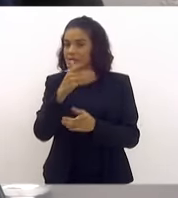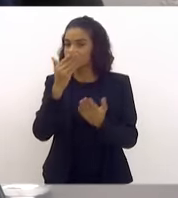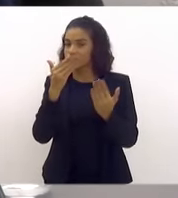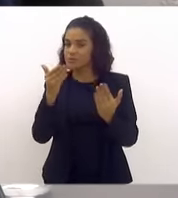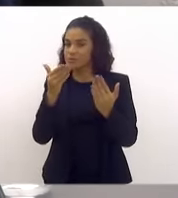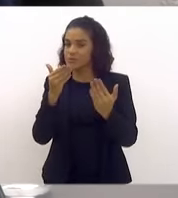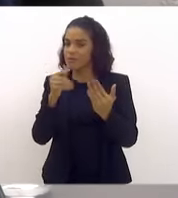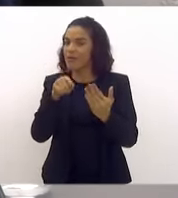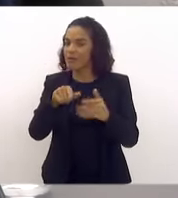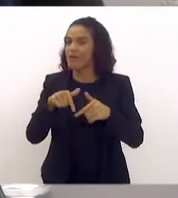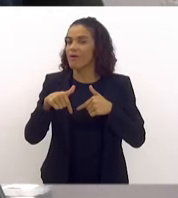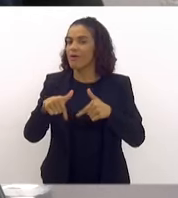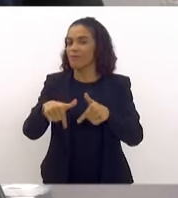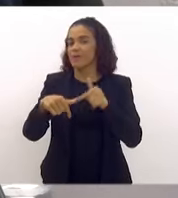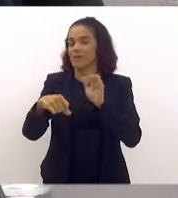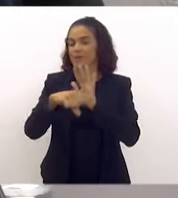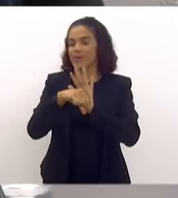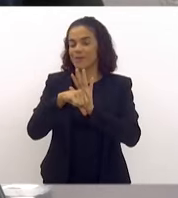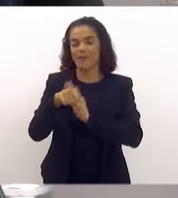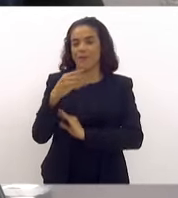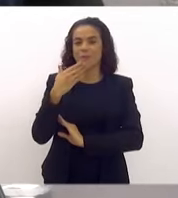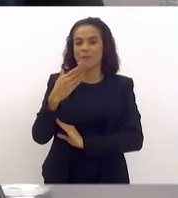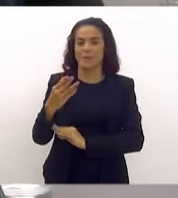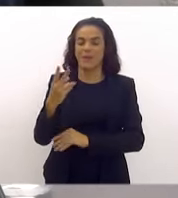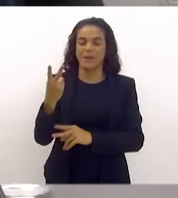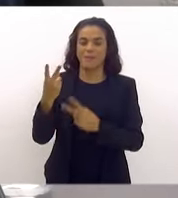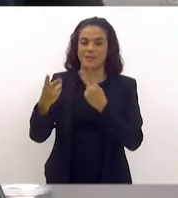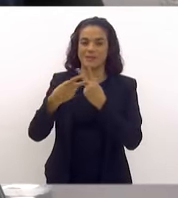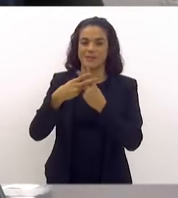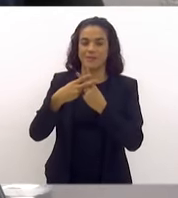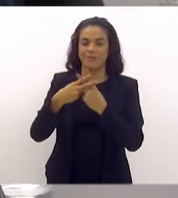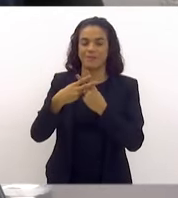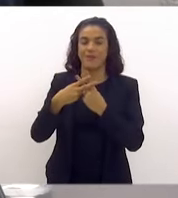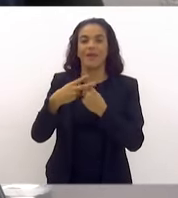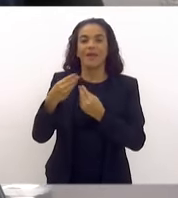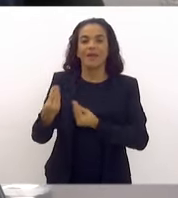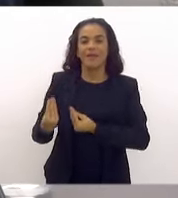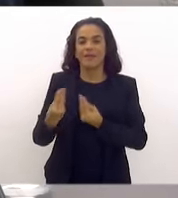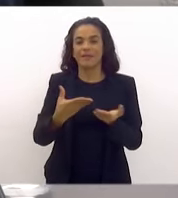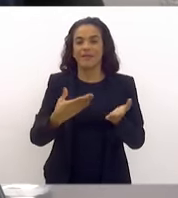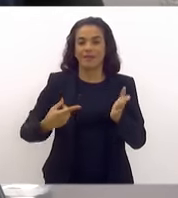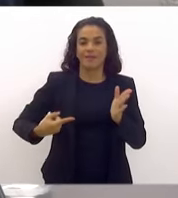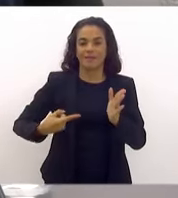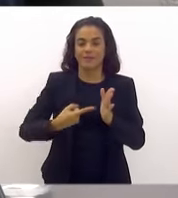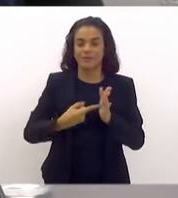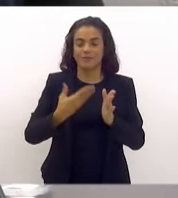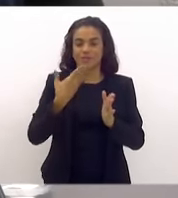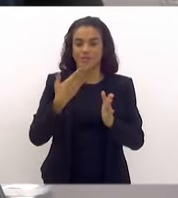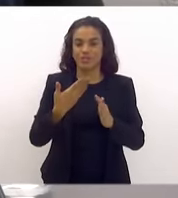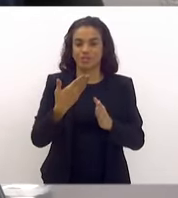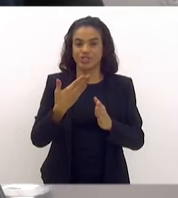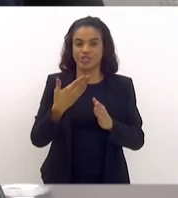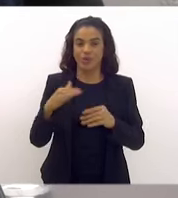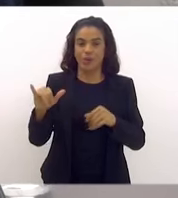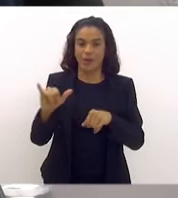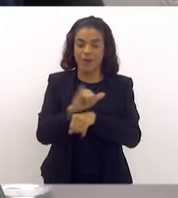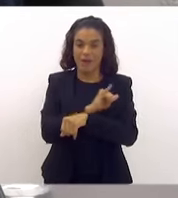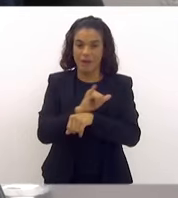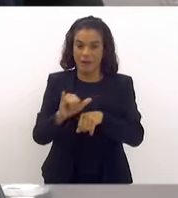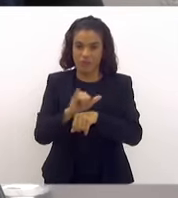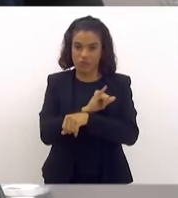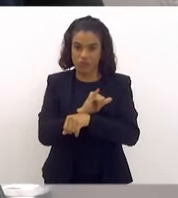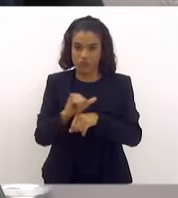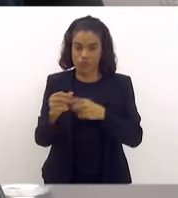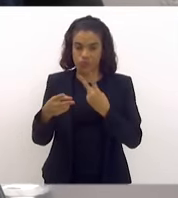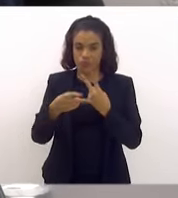crime via de regra ele não pede a prisão Ele oferece a denúncia pedindo alguma medida cautelar eh diversa